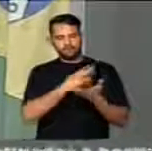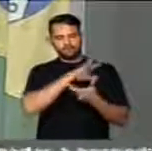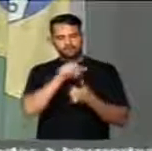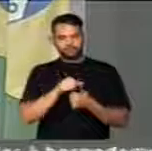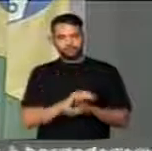brasileiras, em apoio às polícias civis e militares do Brasil. Era isso, senhoras e senhores, meu pronunciamento. Agradeço a construção